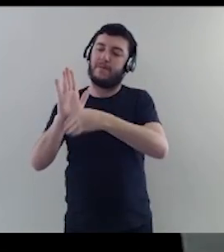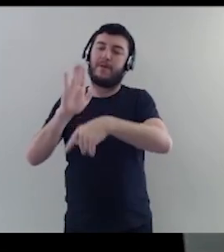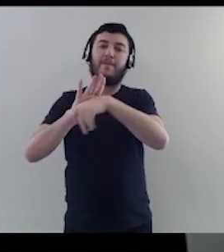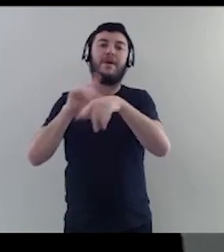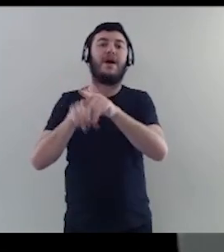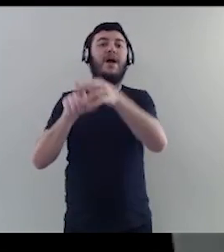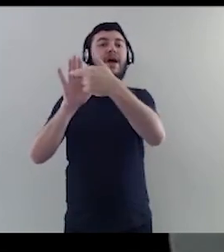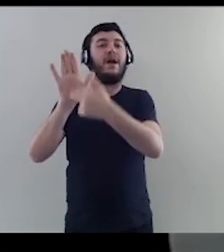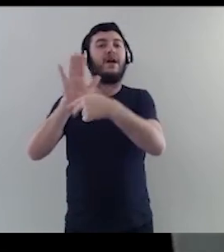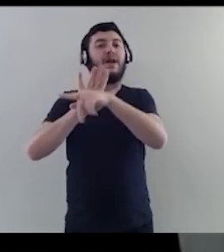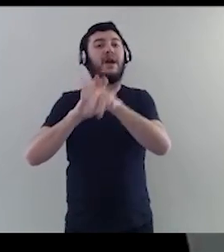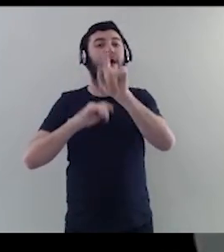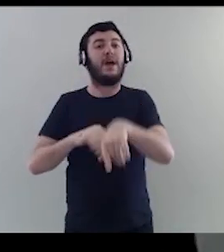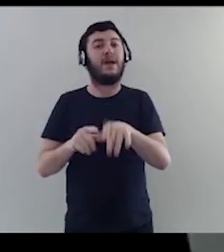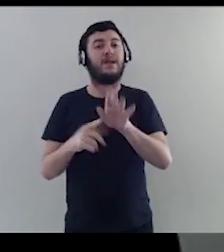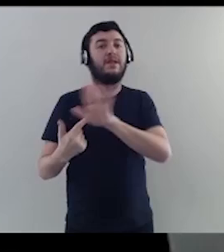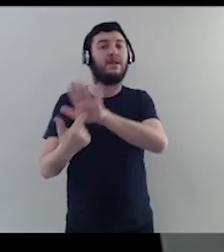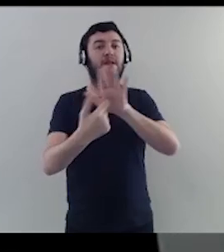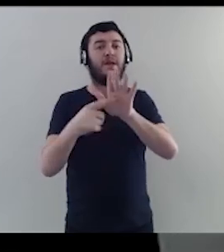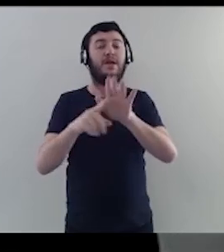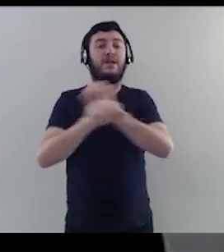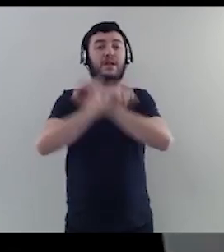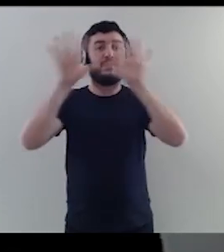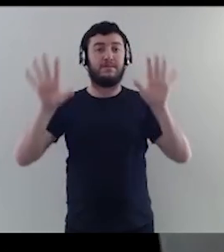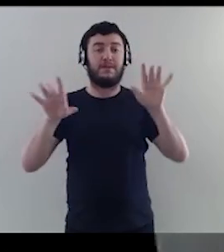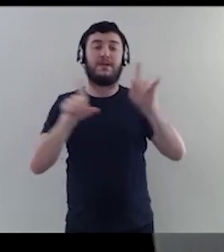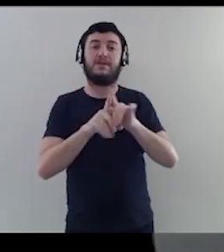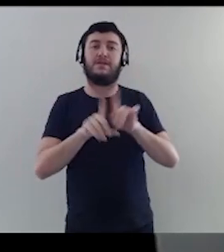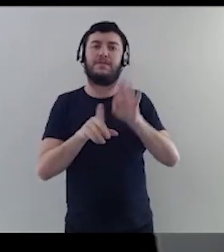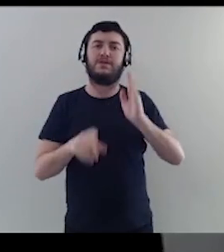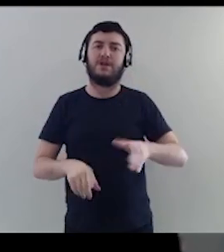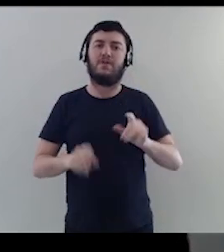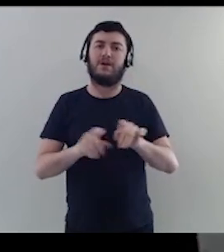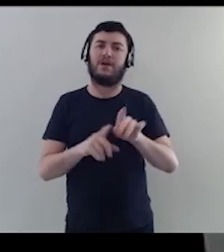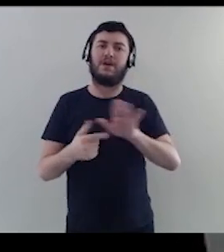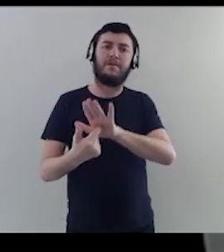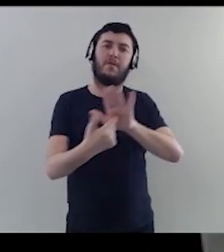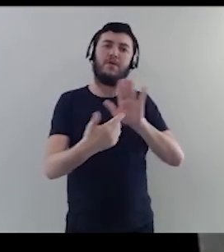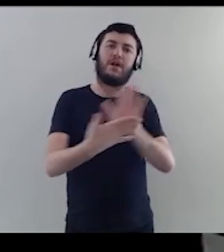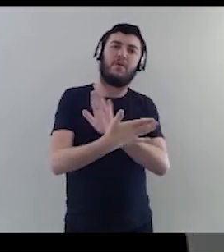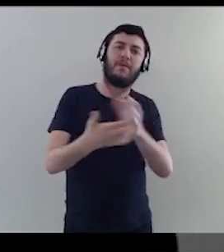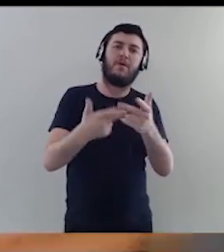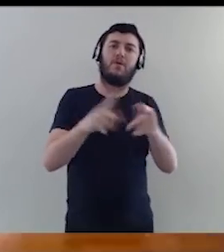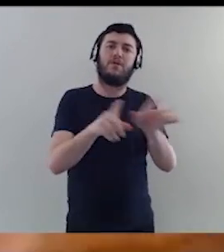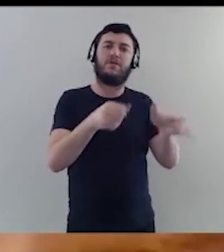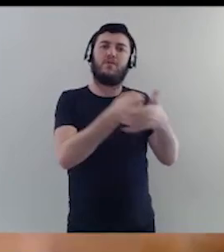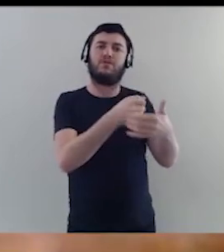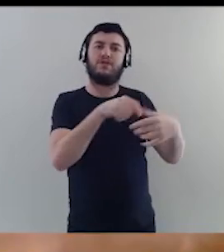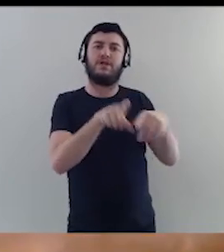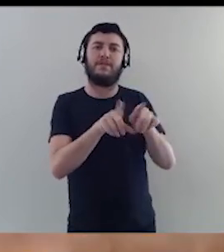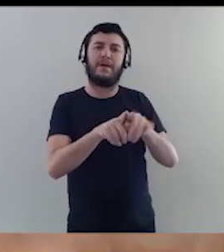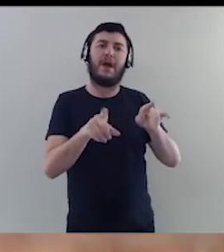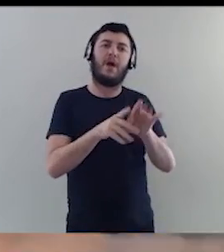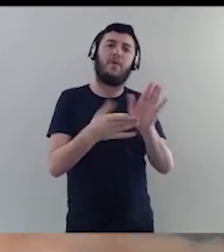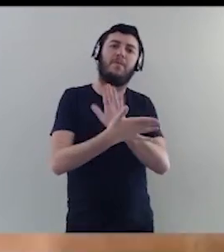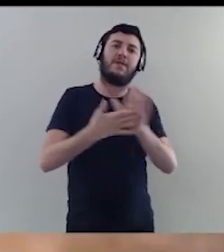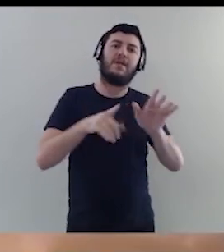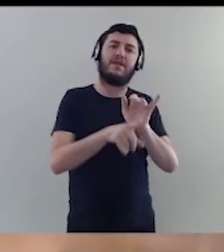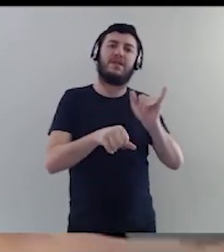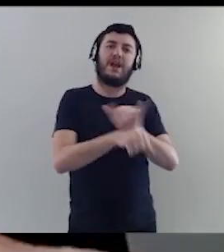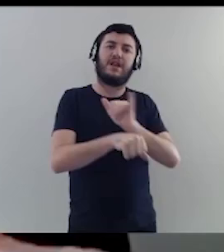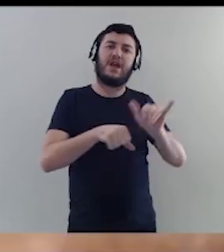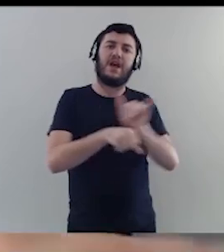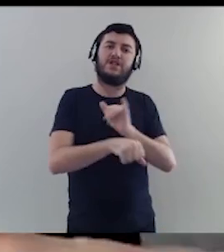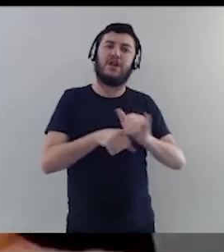inadmissíveis alterações implícitas, sorrateiras ou subtis de precedentes, como aquelas que vimos em Portugal, que o